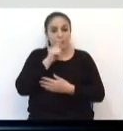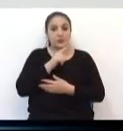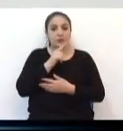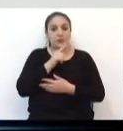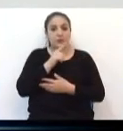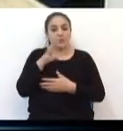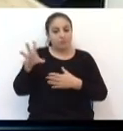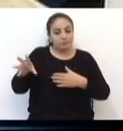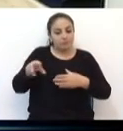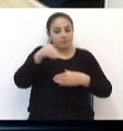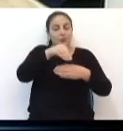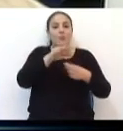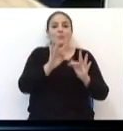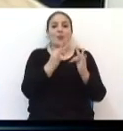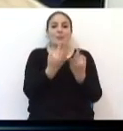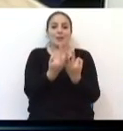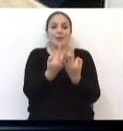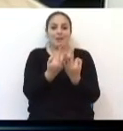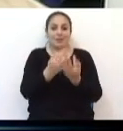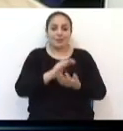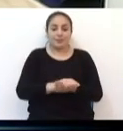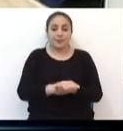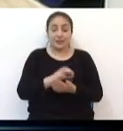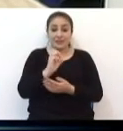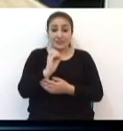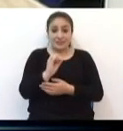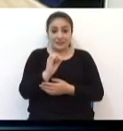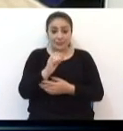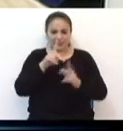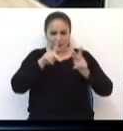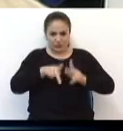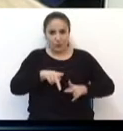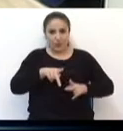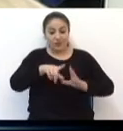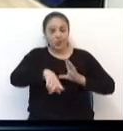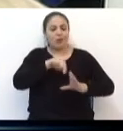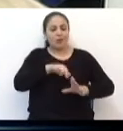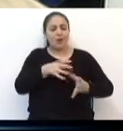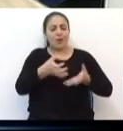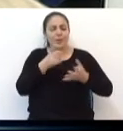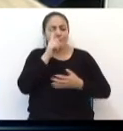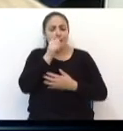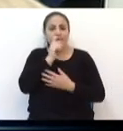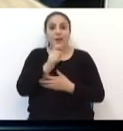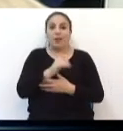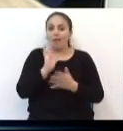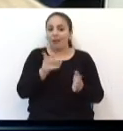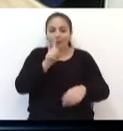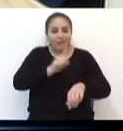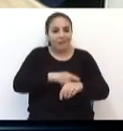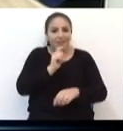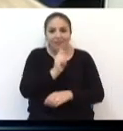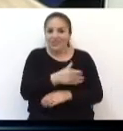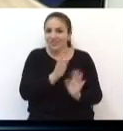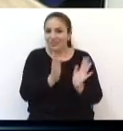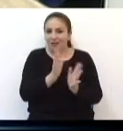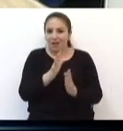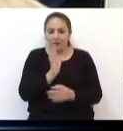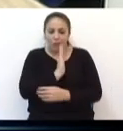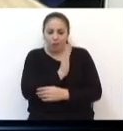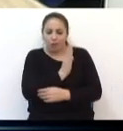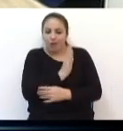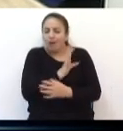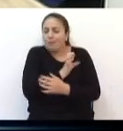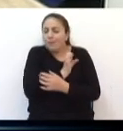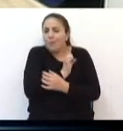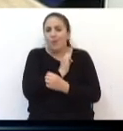criança numa família. Quando a pessoa decide ser pai e mãe, ela quer aquilo para já. O coração dela está cheio de amor para